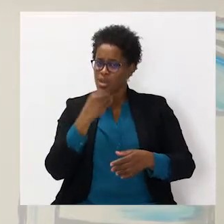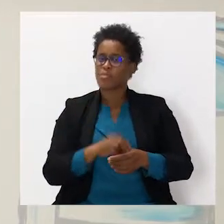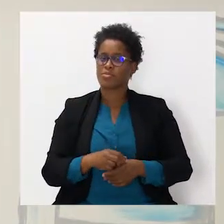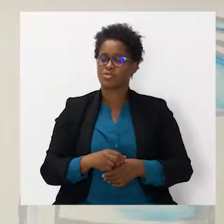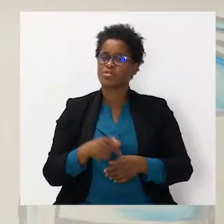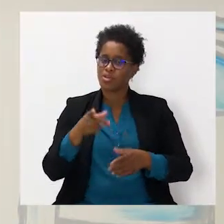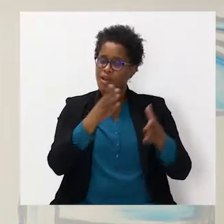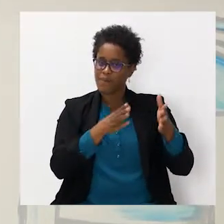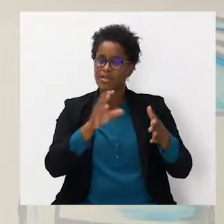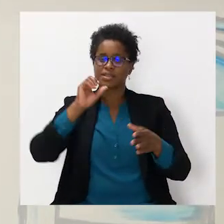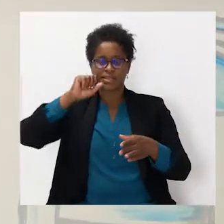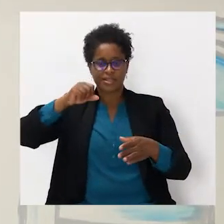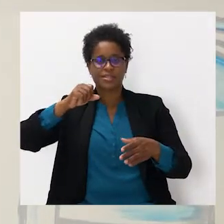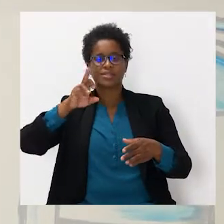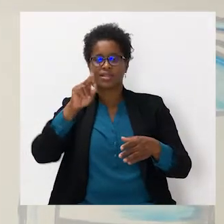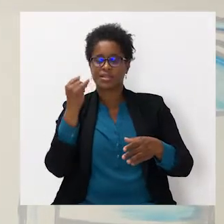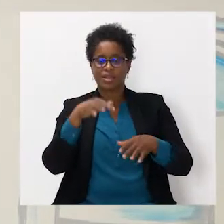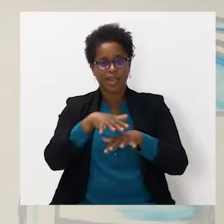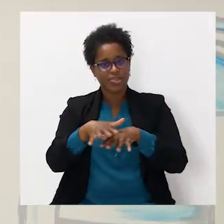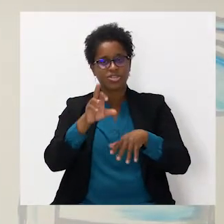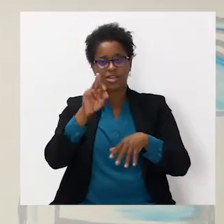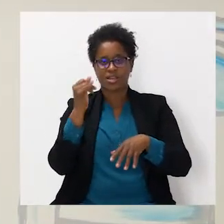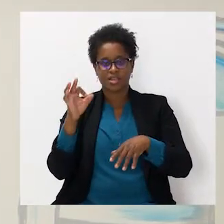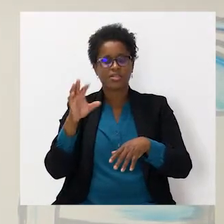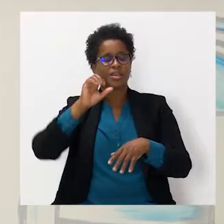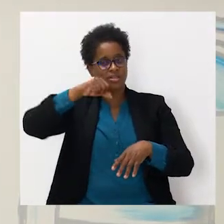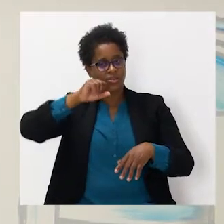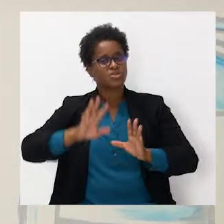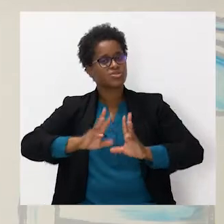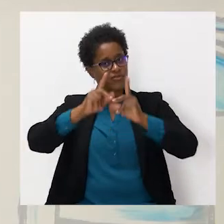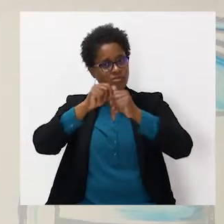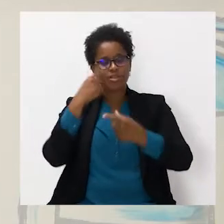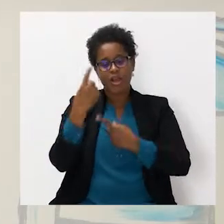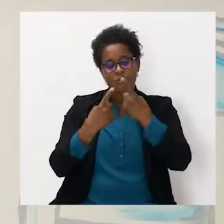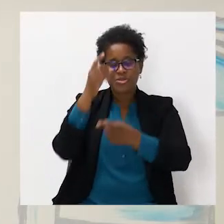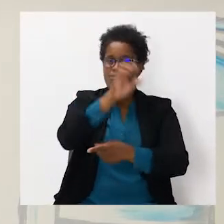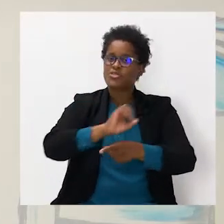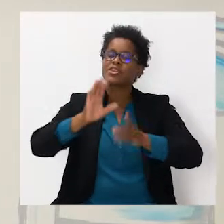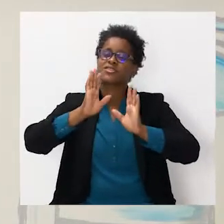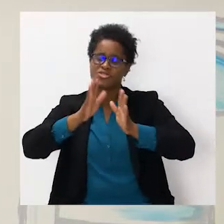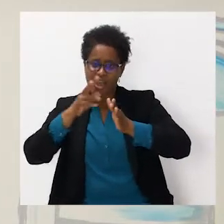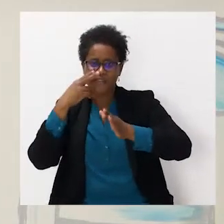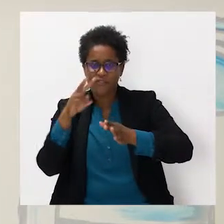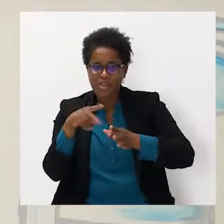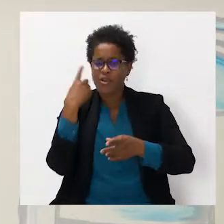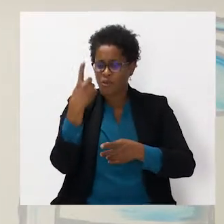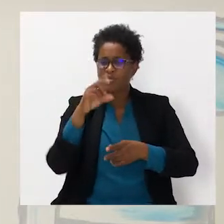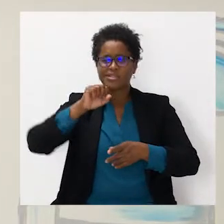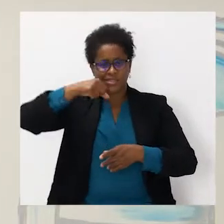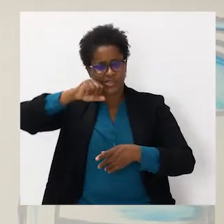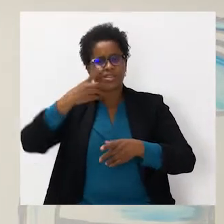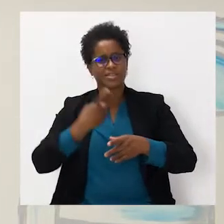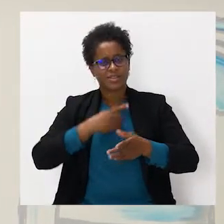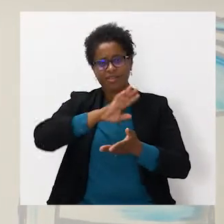que a cenoura se desenvolve, certo? Alguns de vocês já viram uma cenourinha